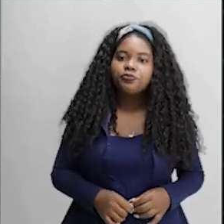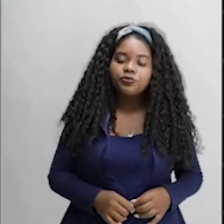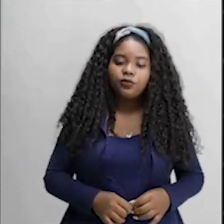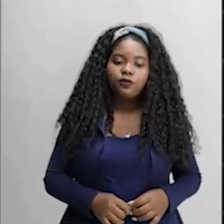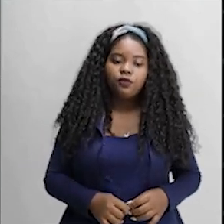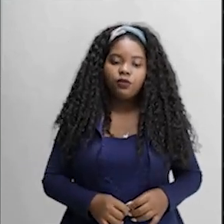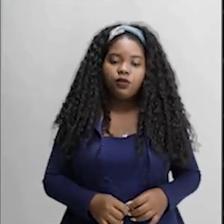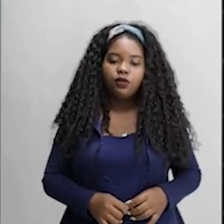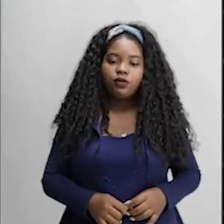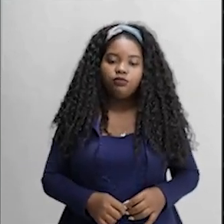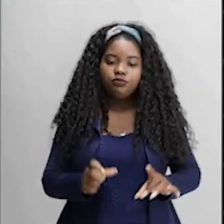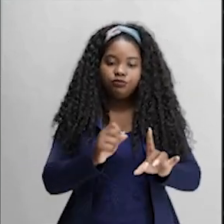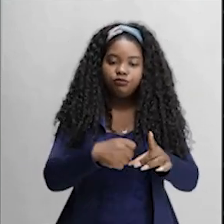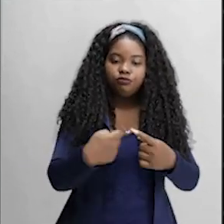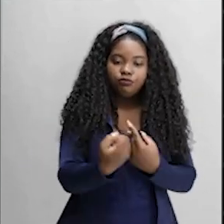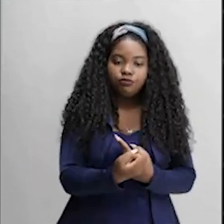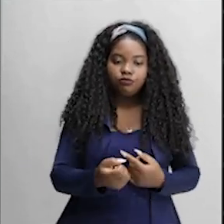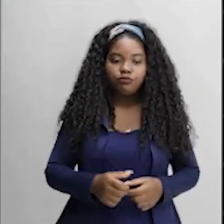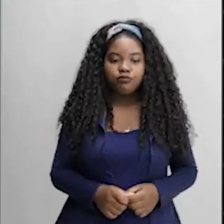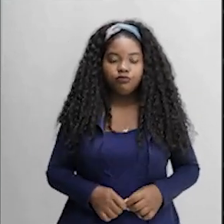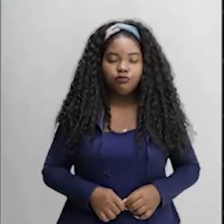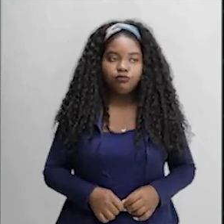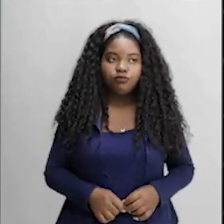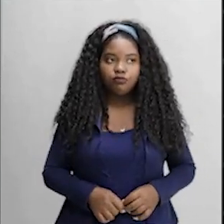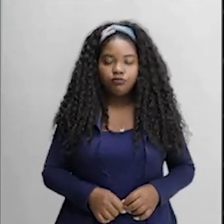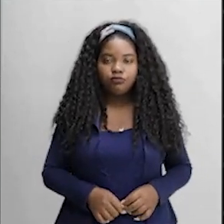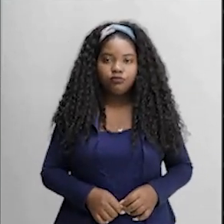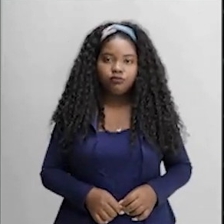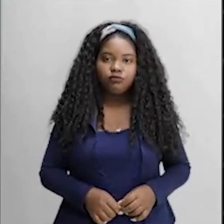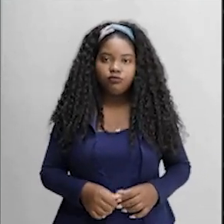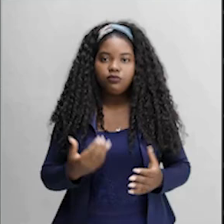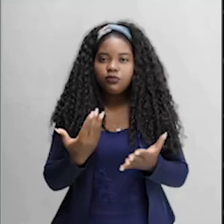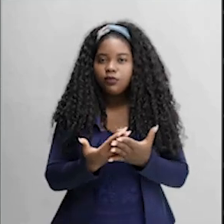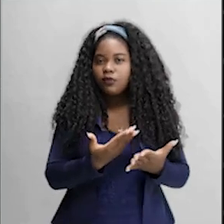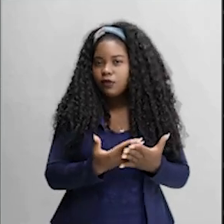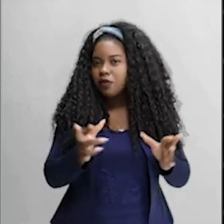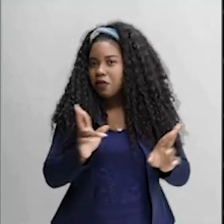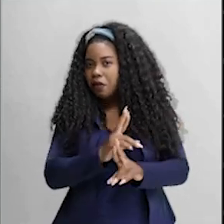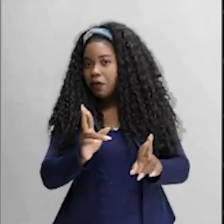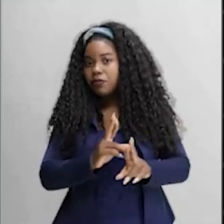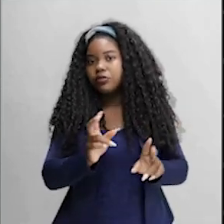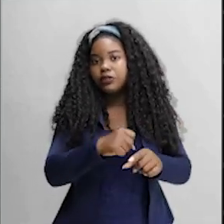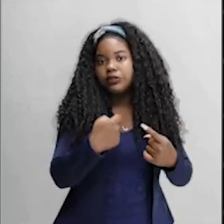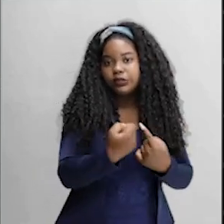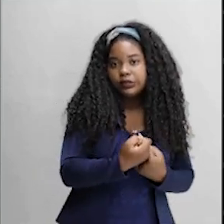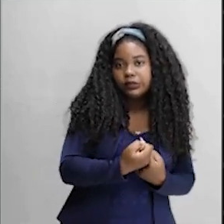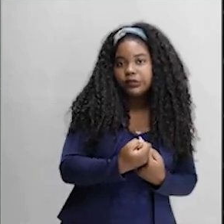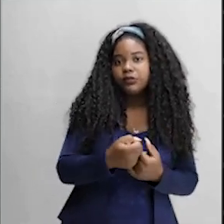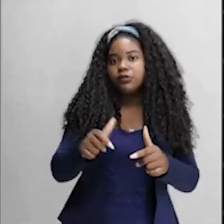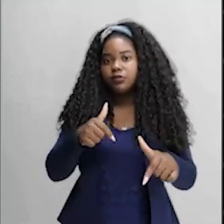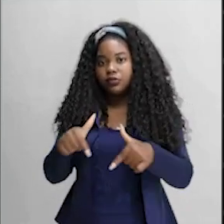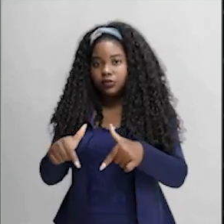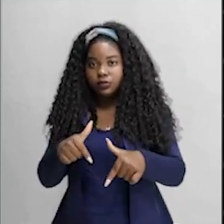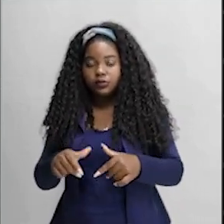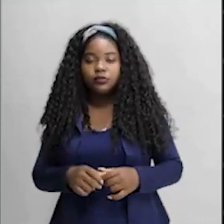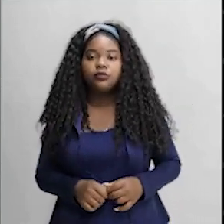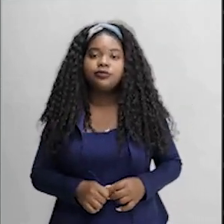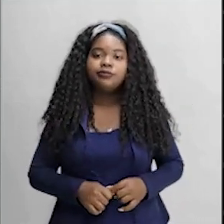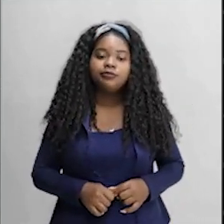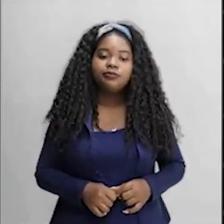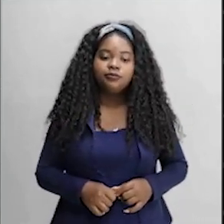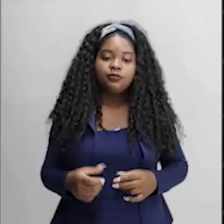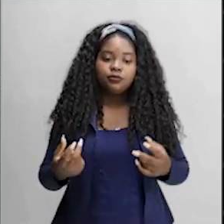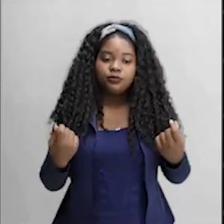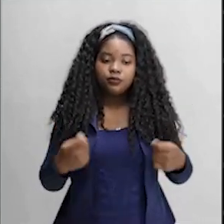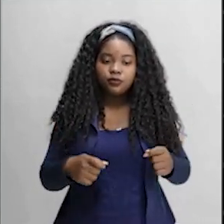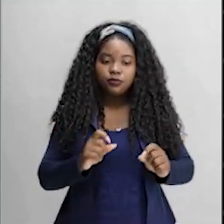certo? Na sociedade. Nós estamos estudando a relação de trabalho e sociedade, obviamente. Então, nós temos que analisar essa